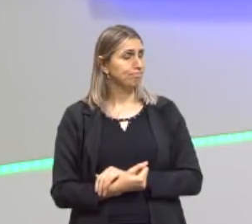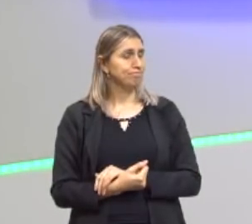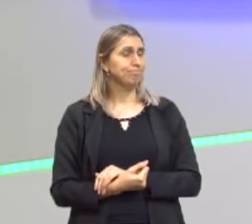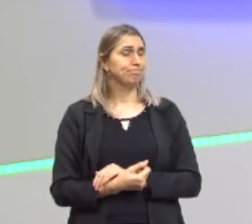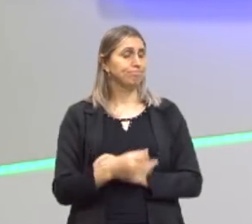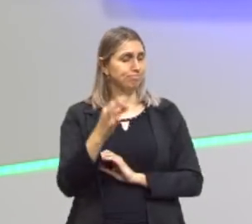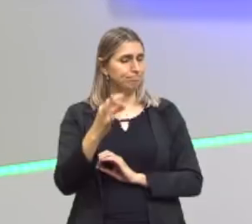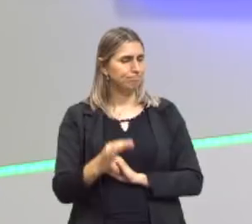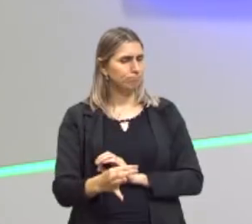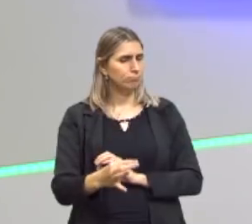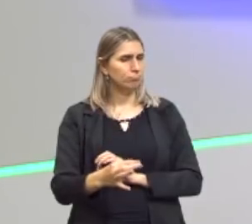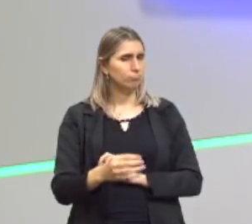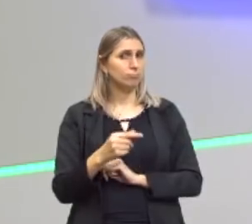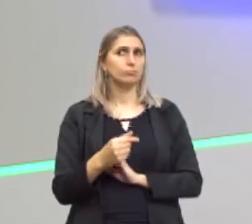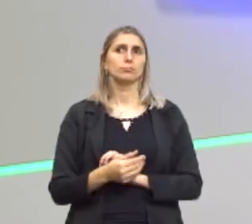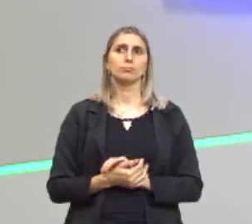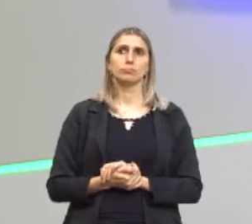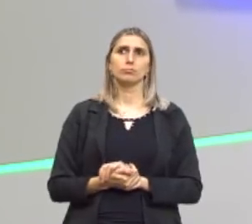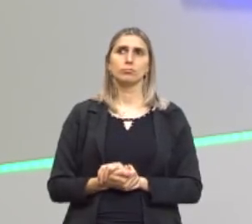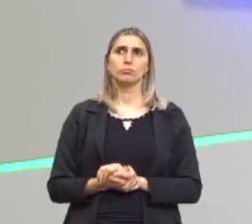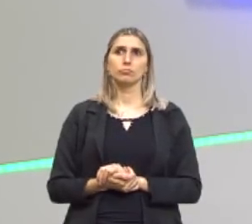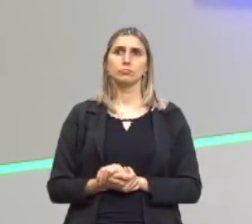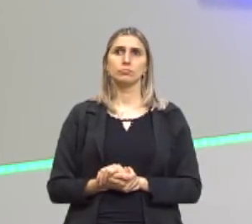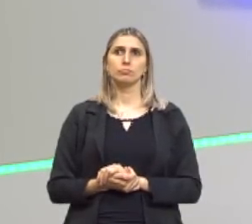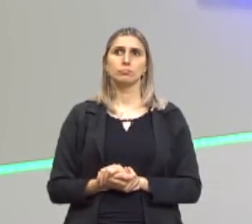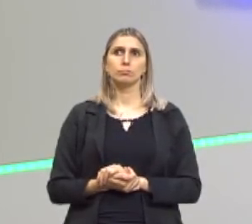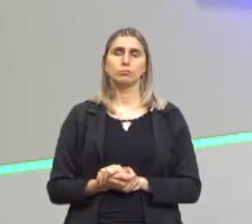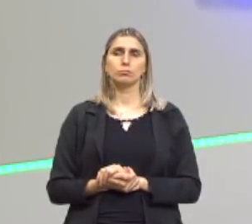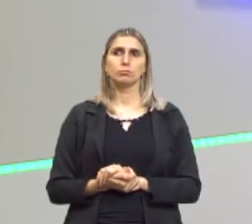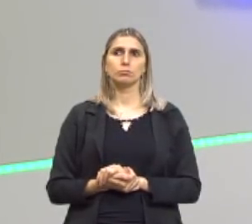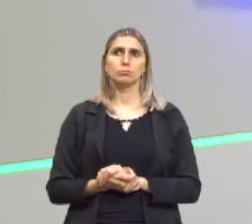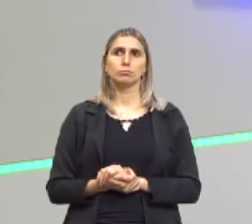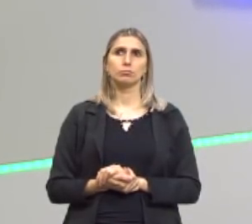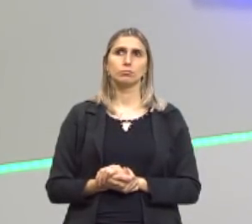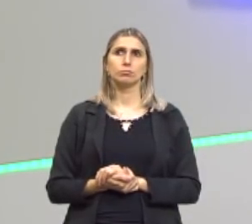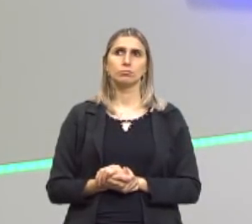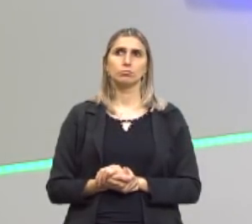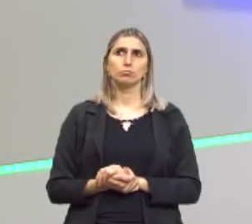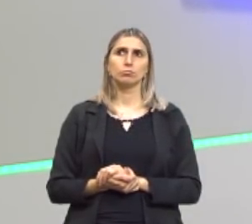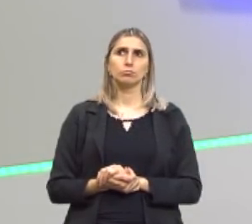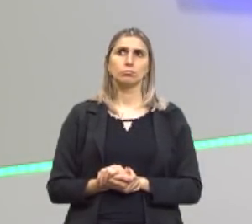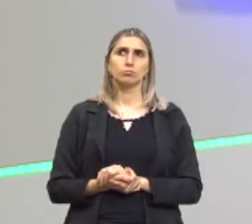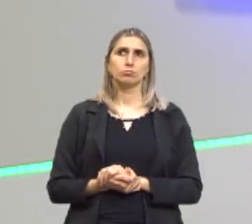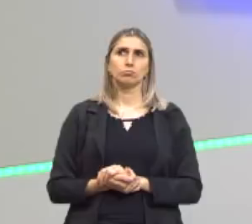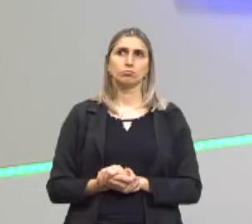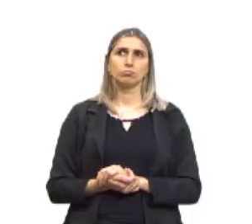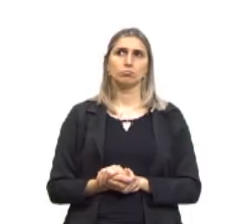de acertar uma questão dessa, por favor. Certo, gente?